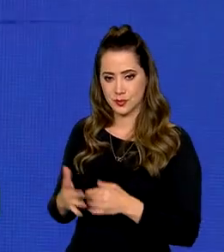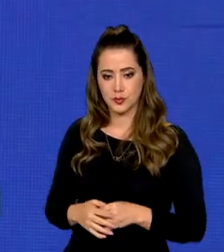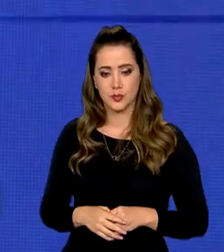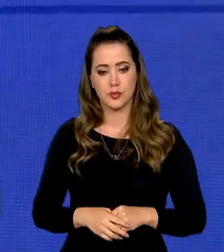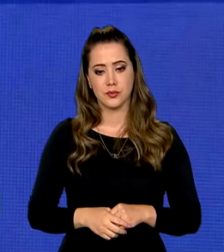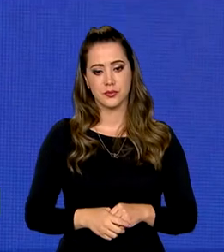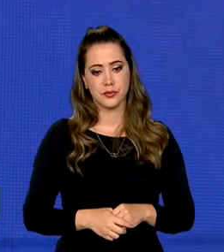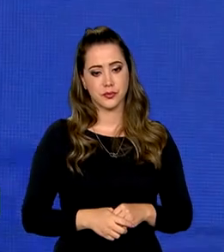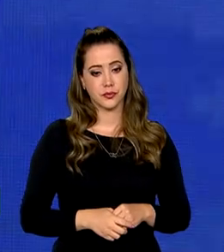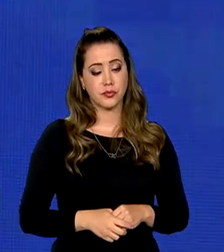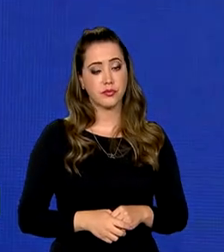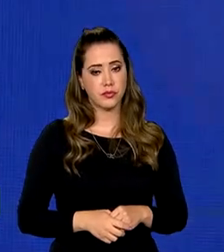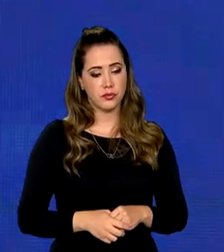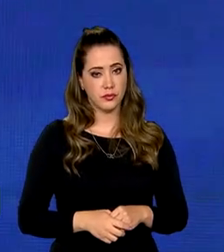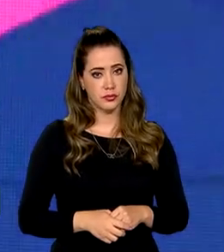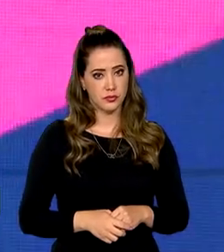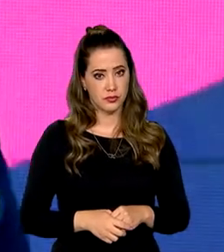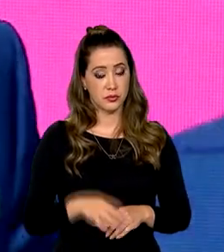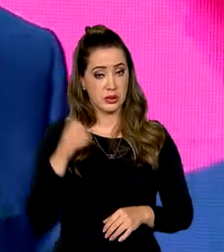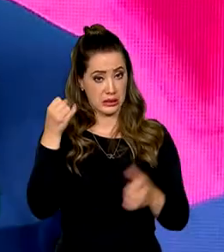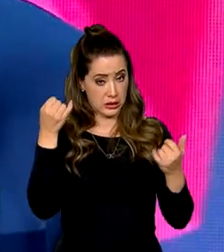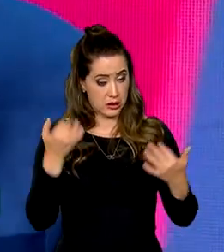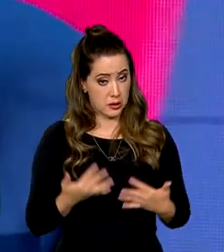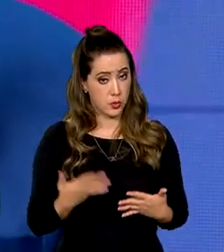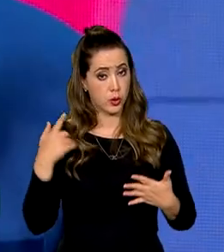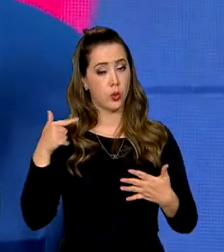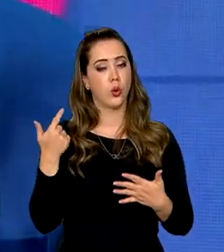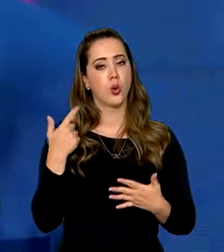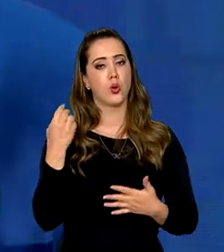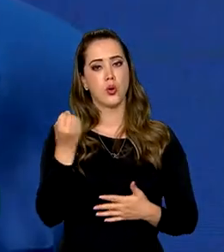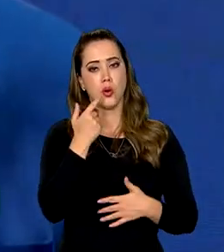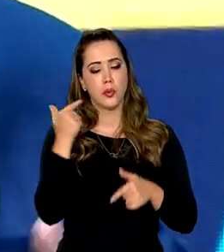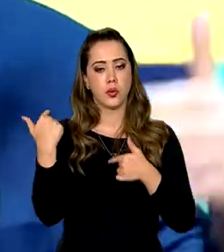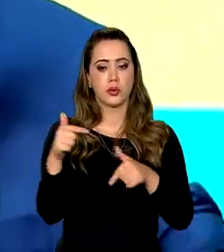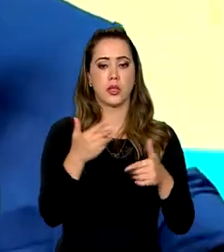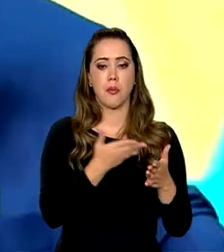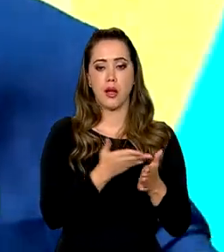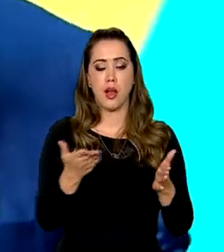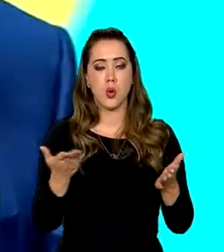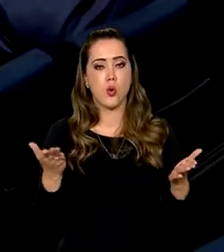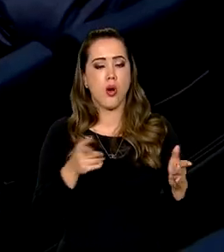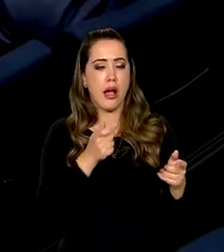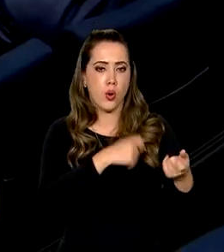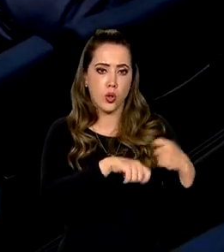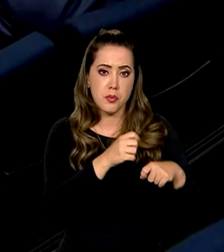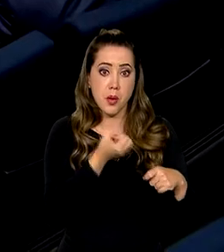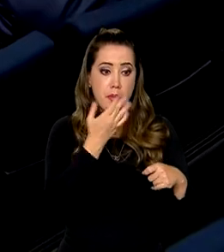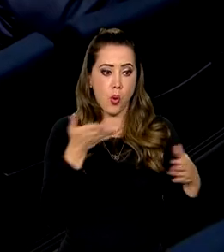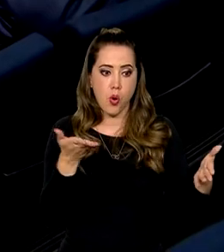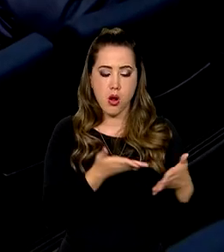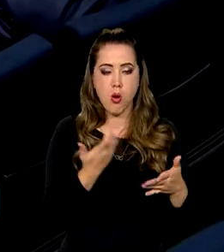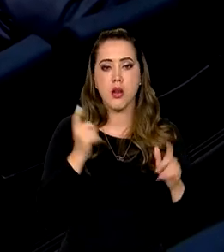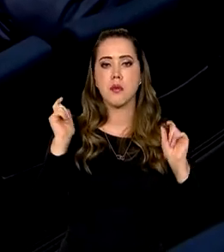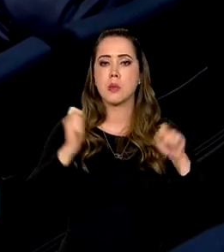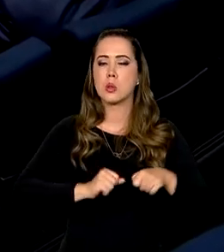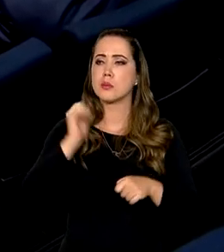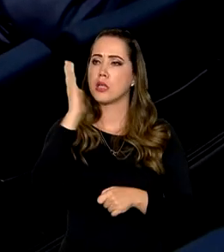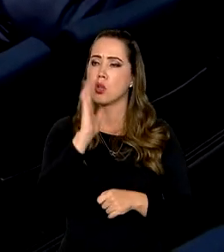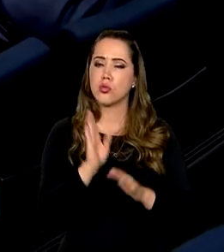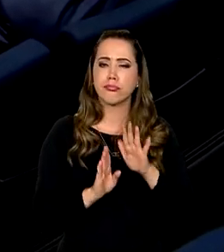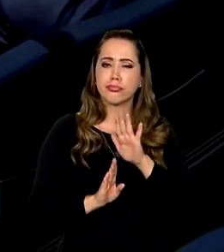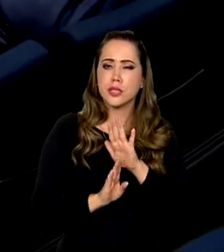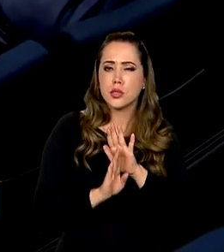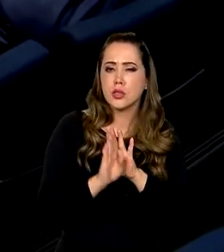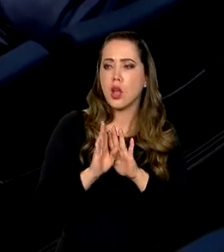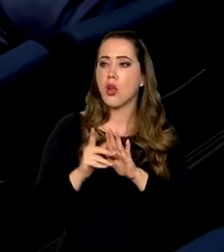Comércio e Serviços, Geraldo Alckmin, reforçou o bom cenário econômico atual, a capacidade do Brasil